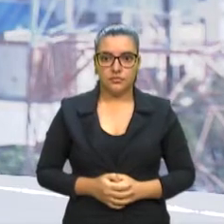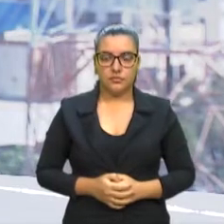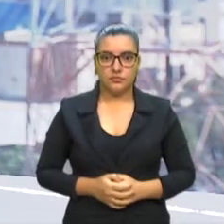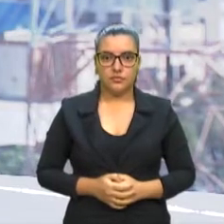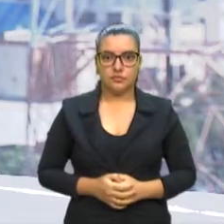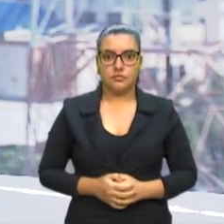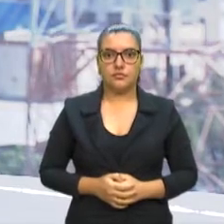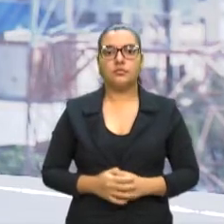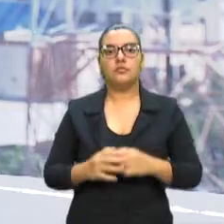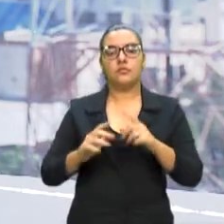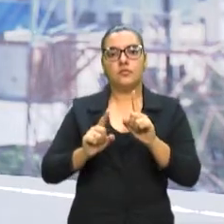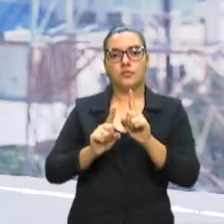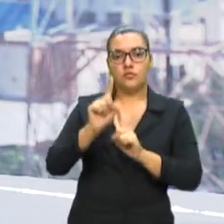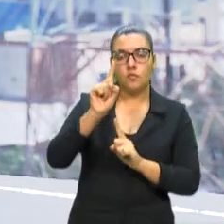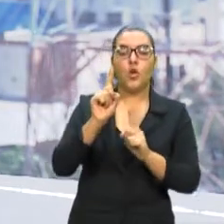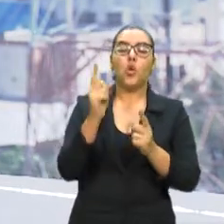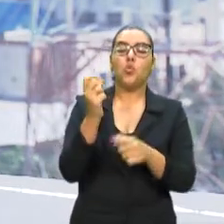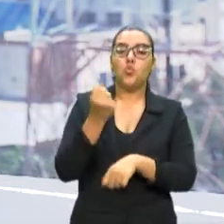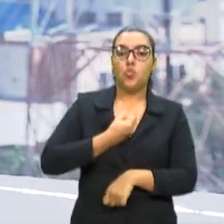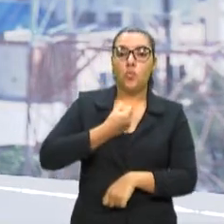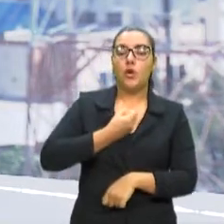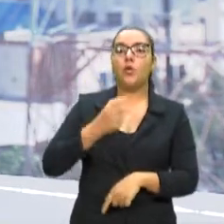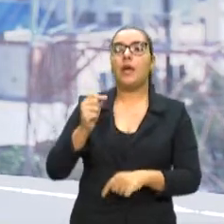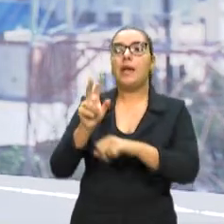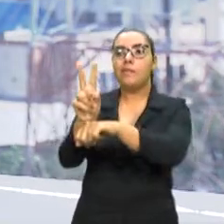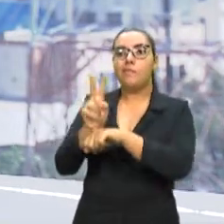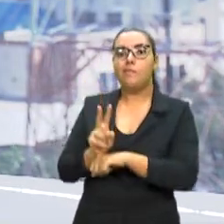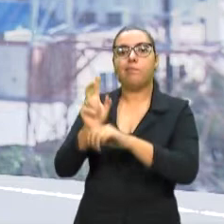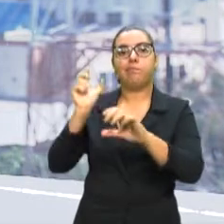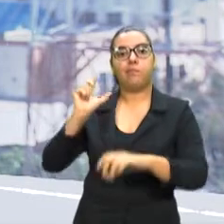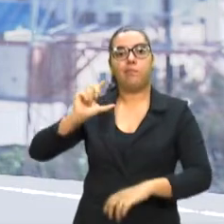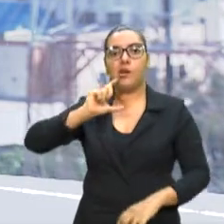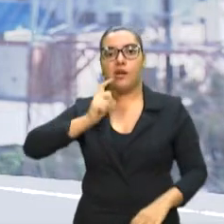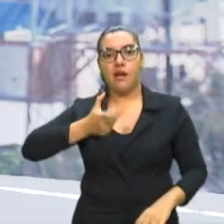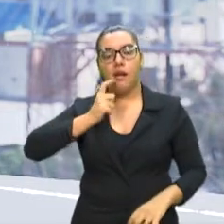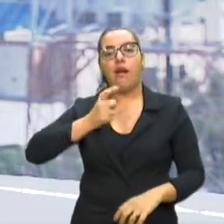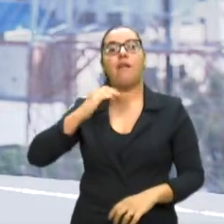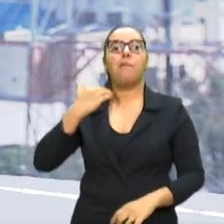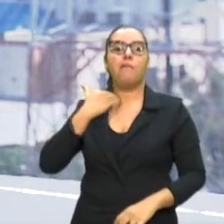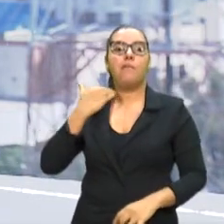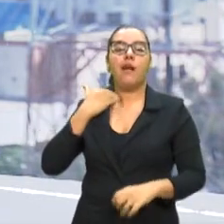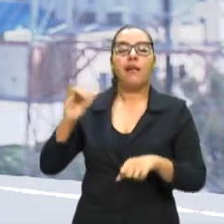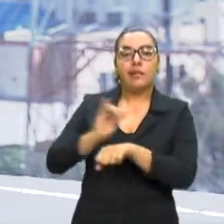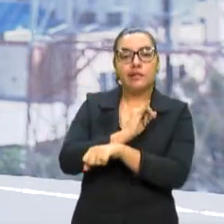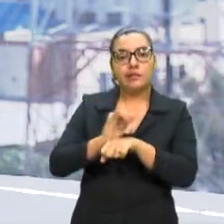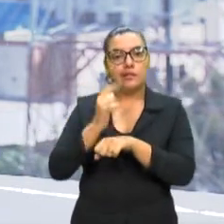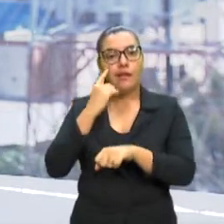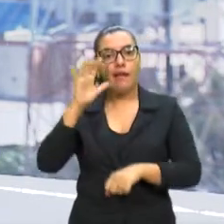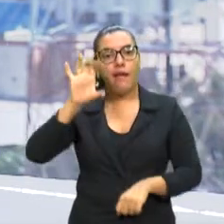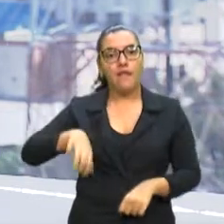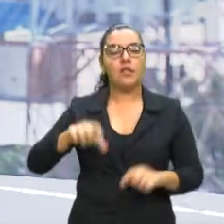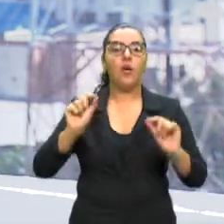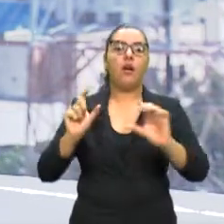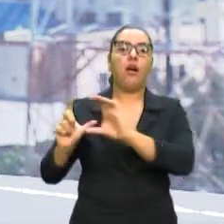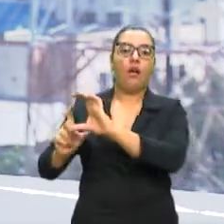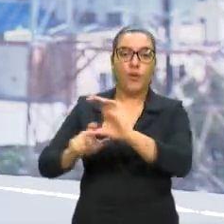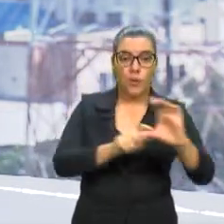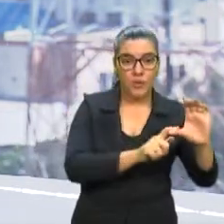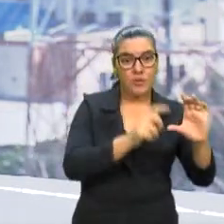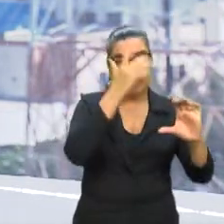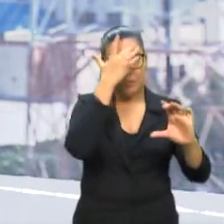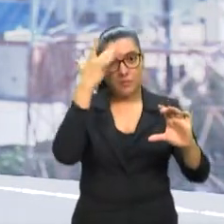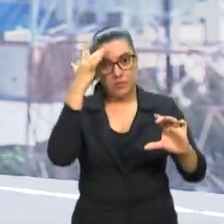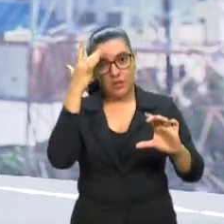Cresce o volume de empréstimos no Ceará. Especialistas avaliam as estratégias para evitar o superendividamento e a